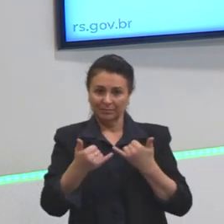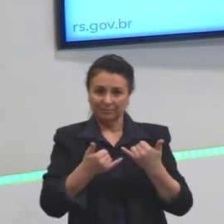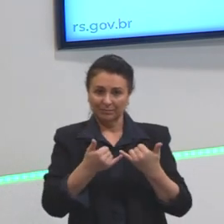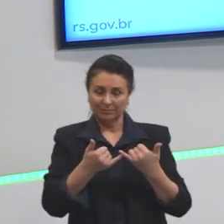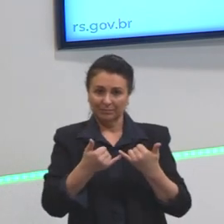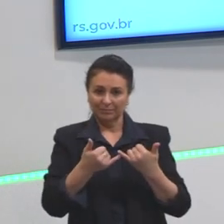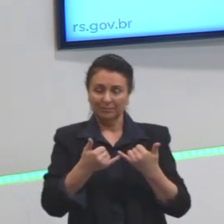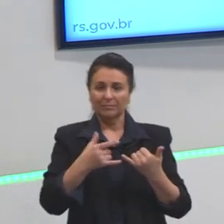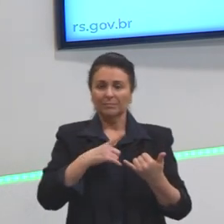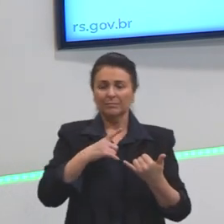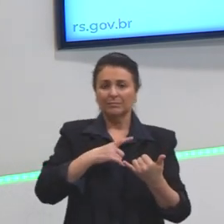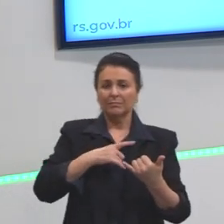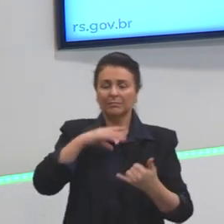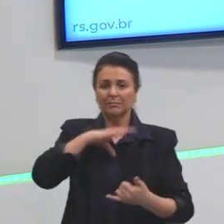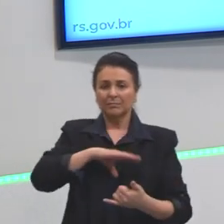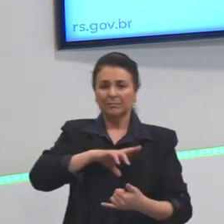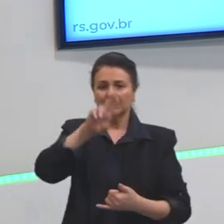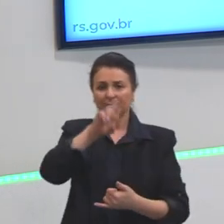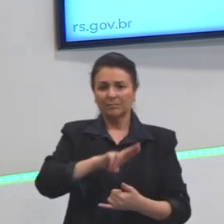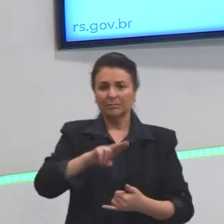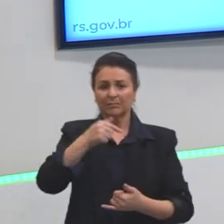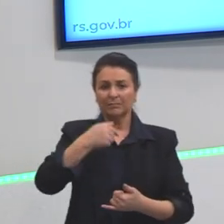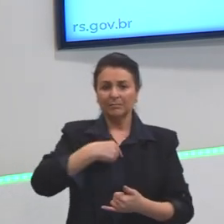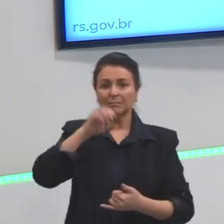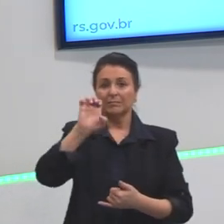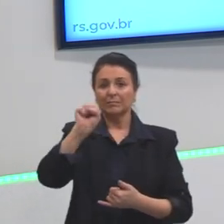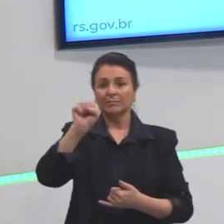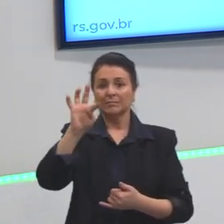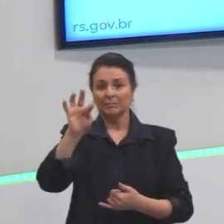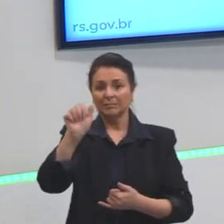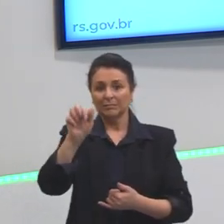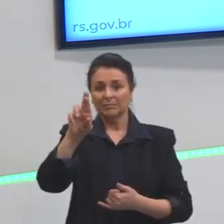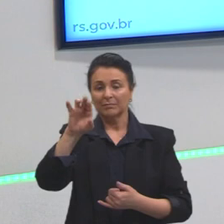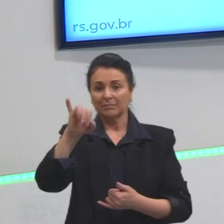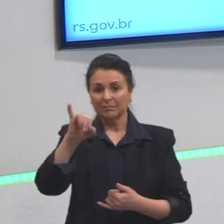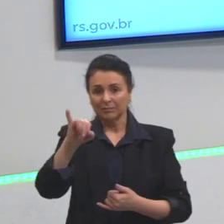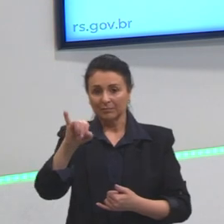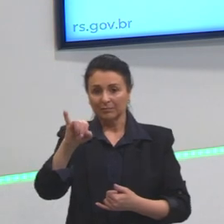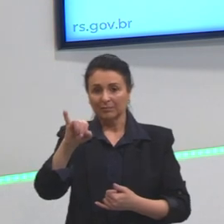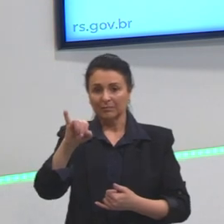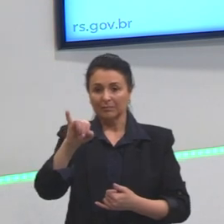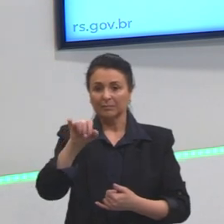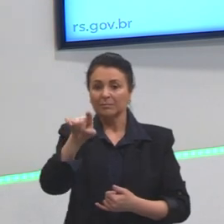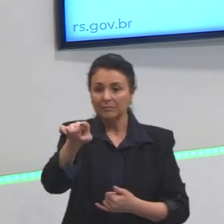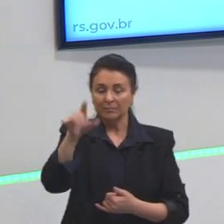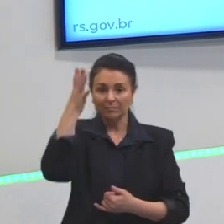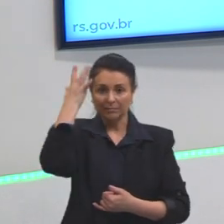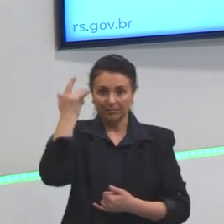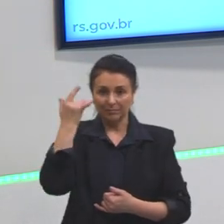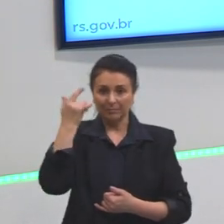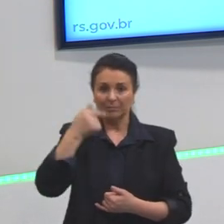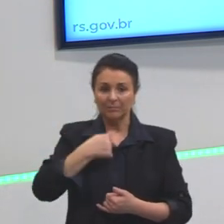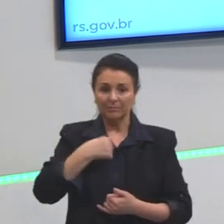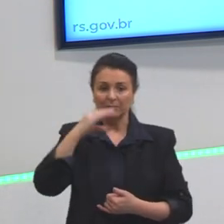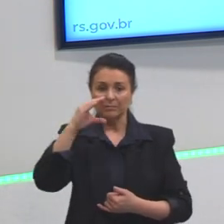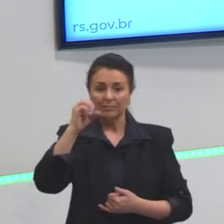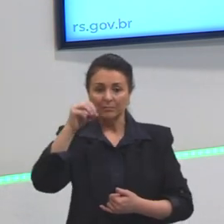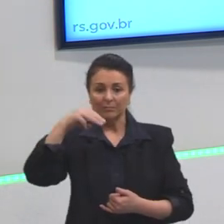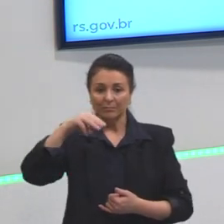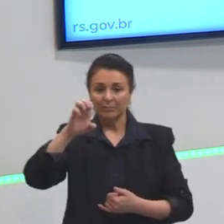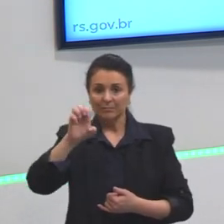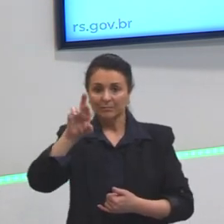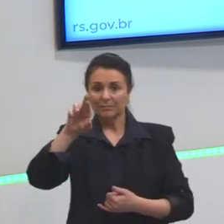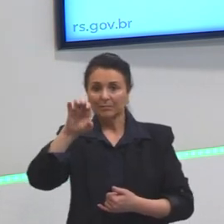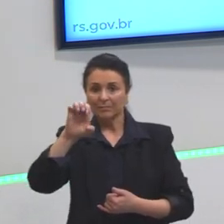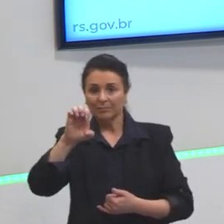vamos falar em língua portuguesa nós usamos eu estarei aí amanhã ou eu comerei esse a